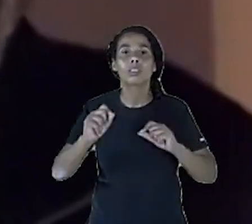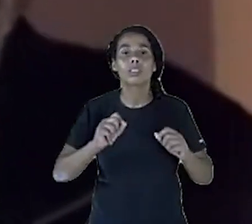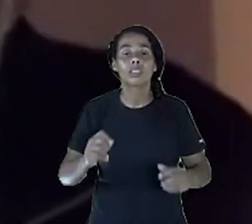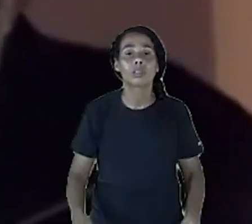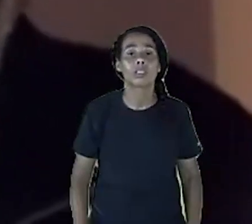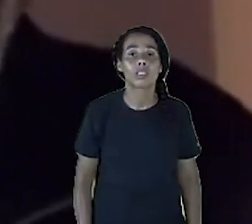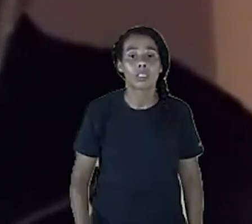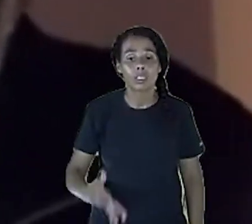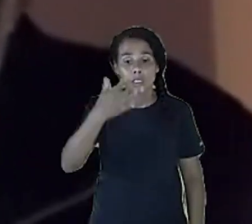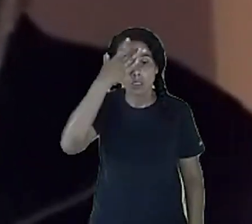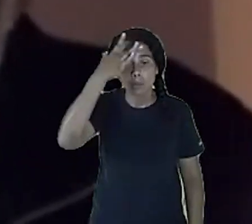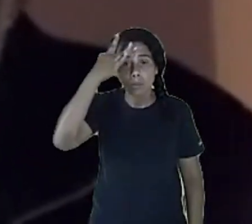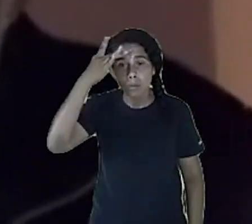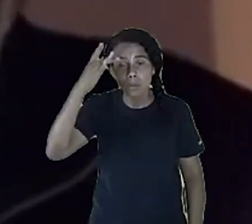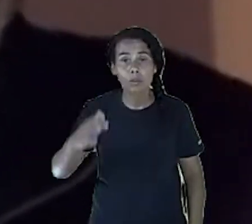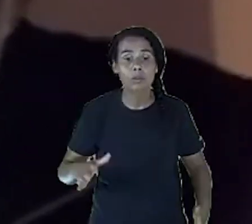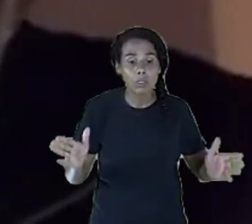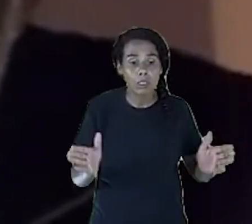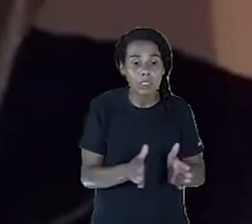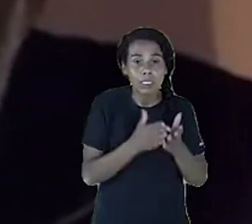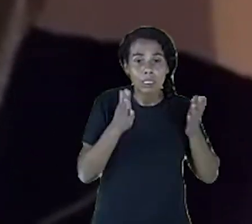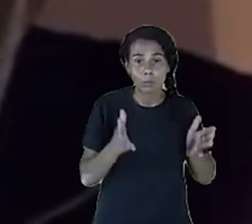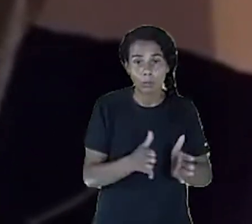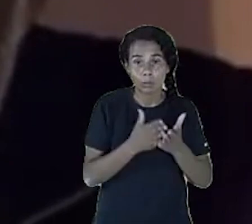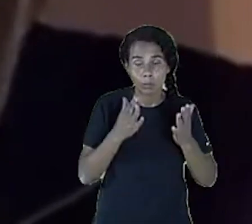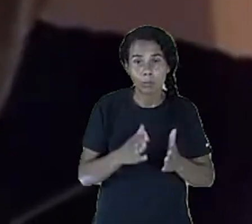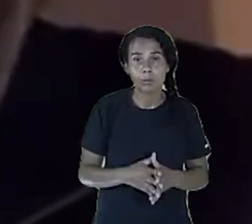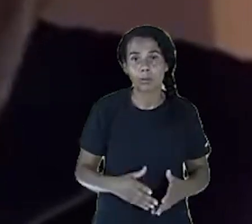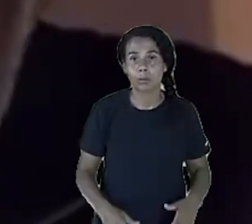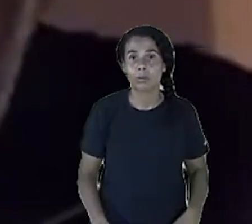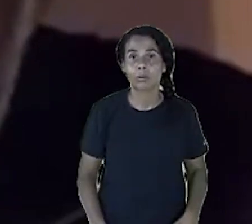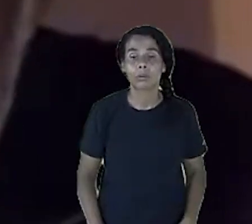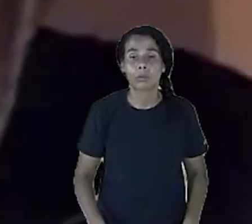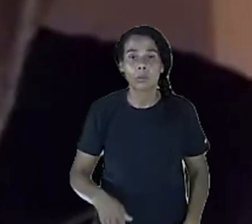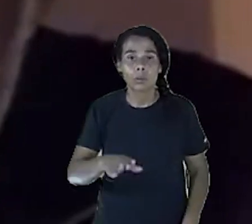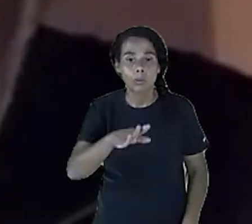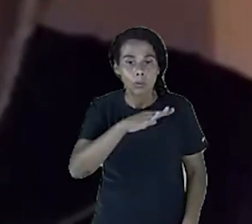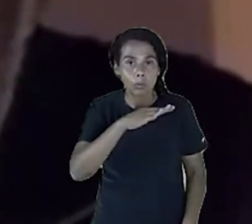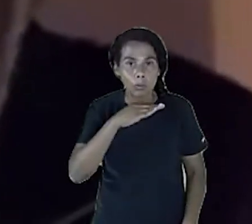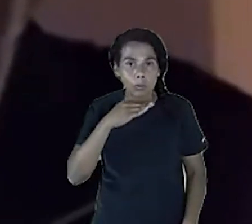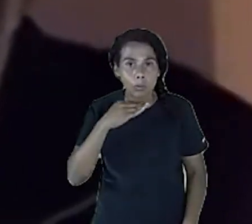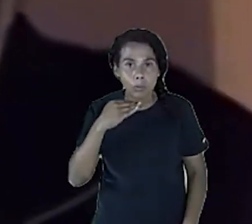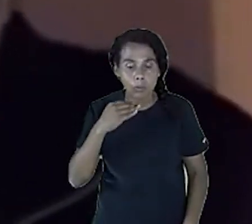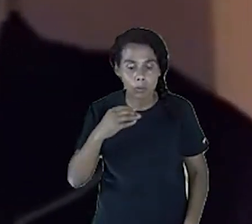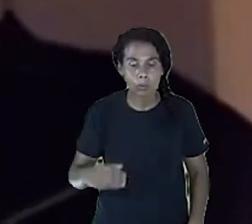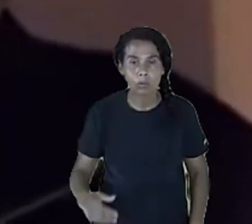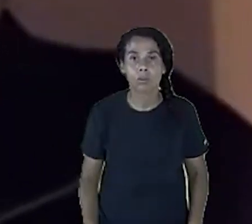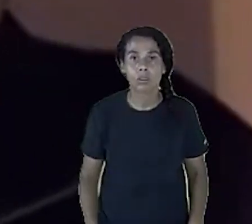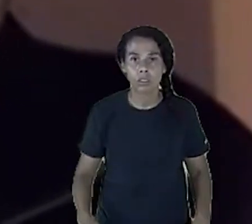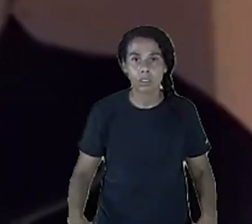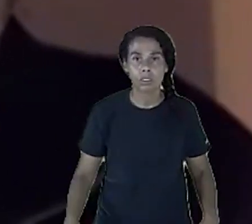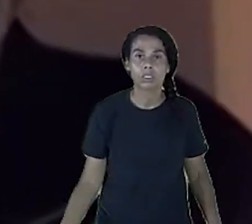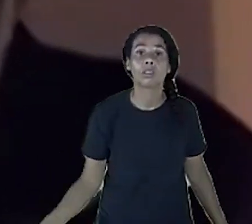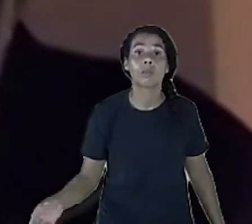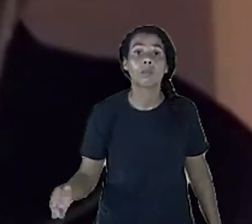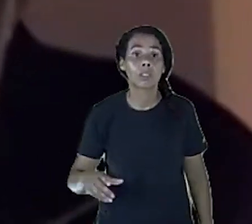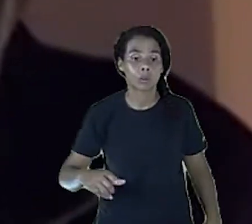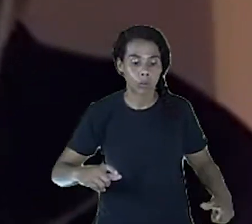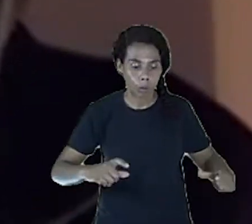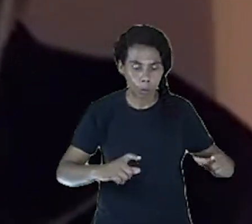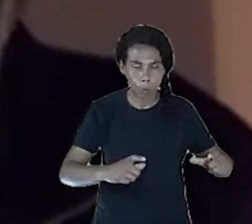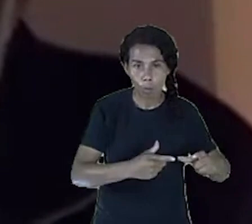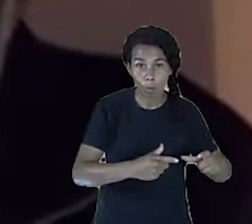mais pobres. Os mais simples estão milagrosamente sendo mais preservados do que os